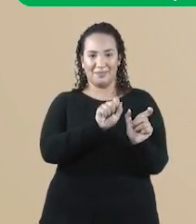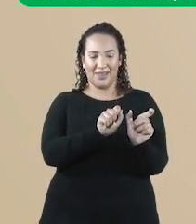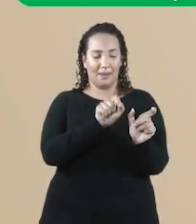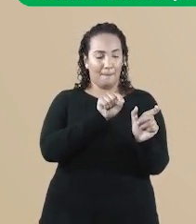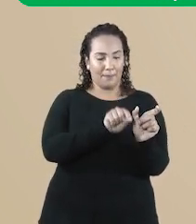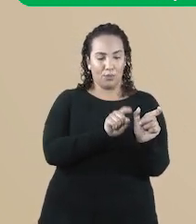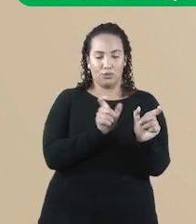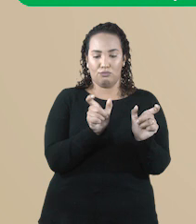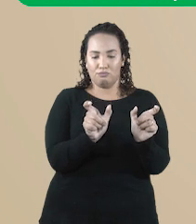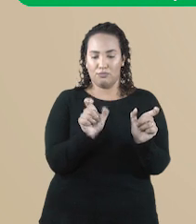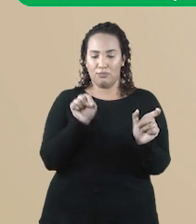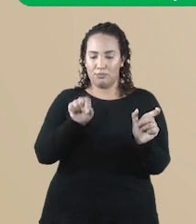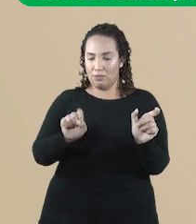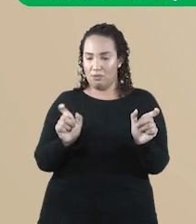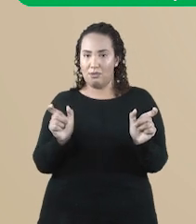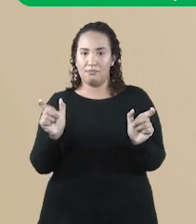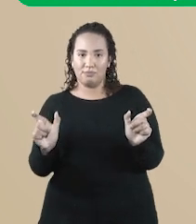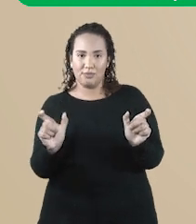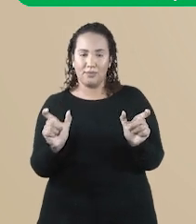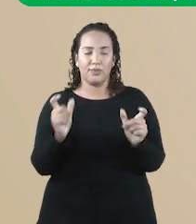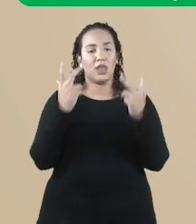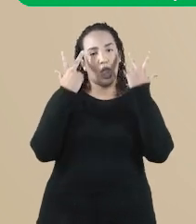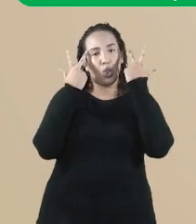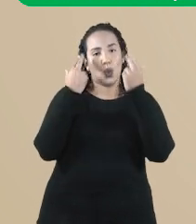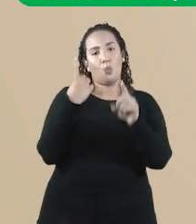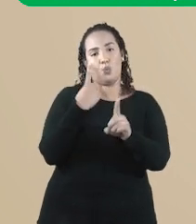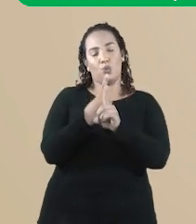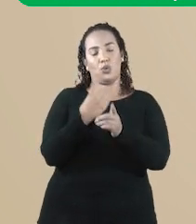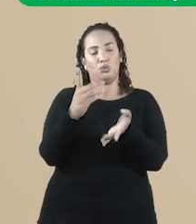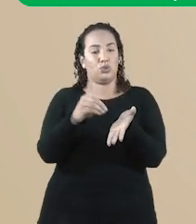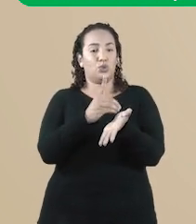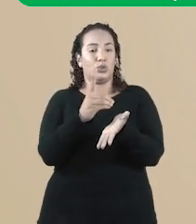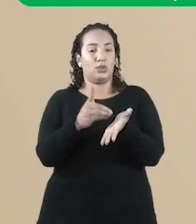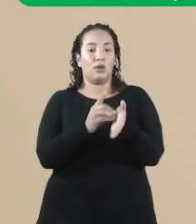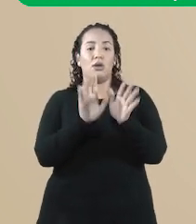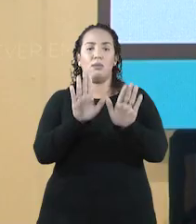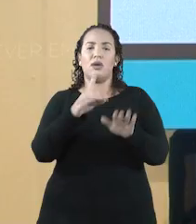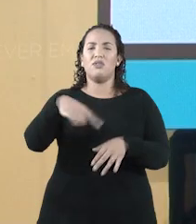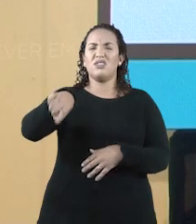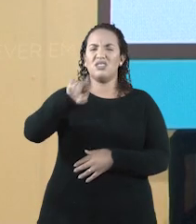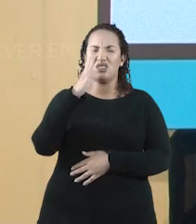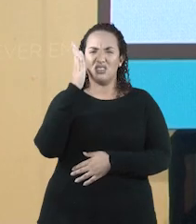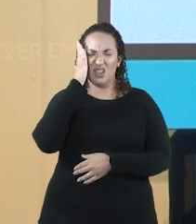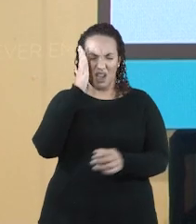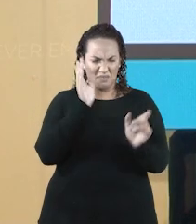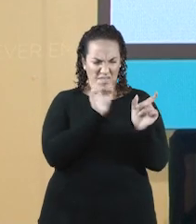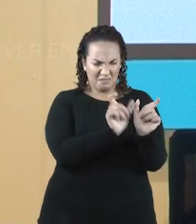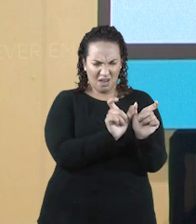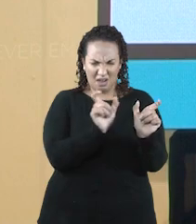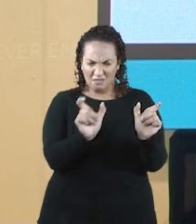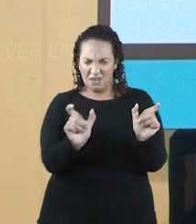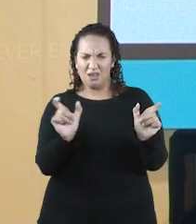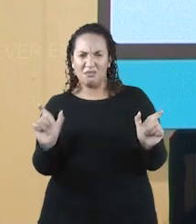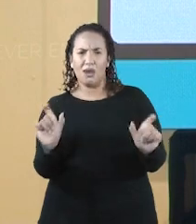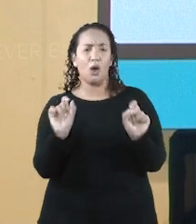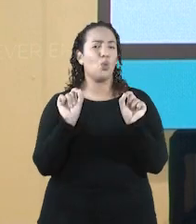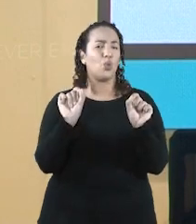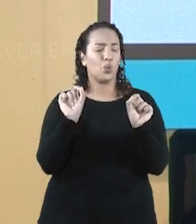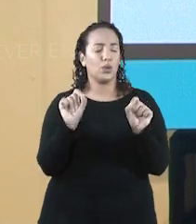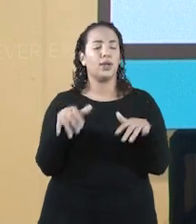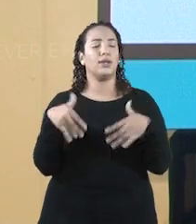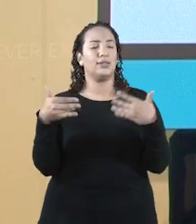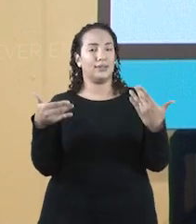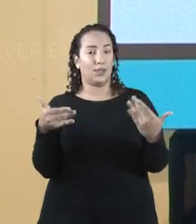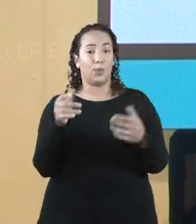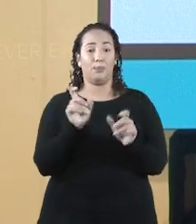separa uma sílaba. Isso é muito comum nos verbetes de dicionário. Mas você se lembra do que é uma sílaba? Que